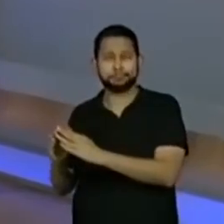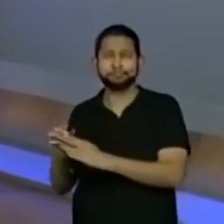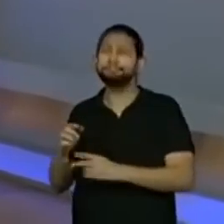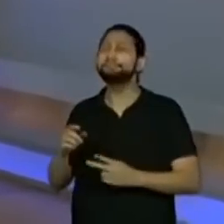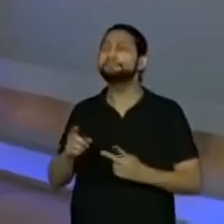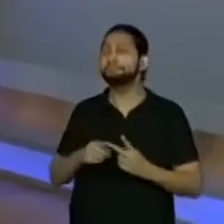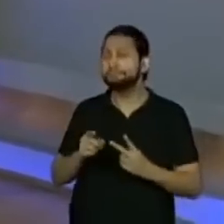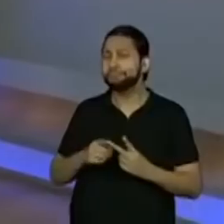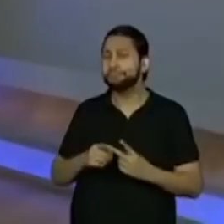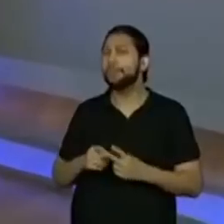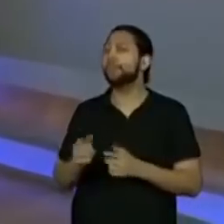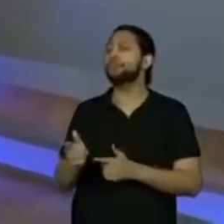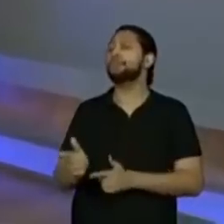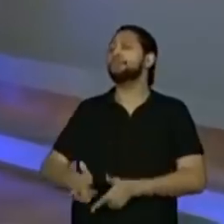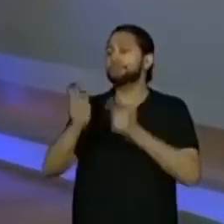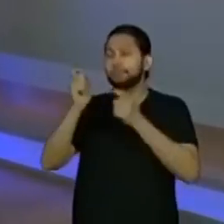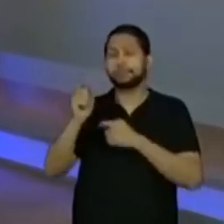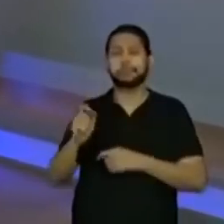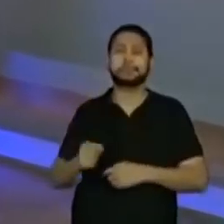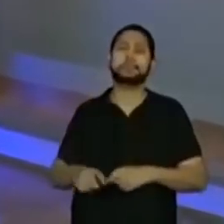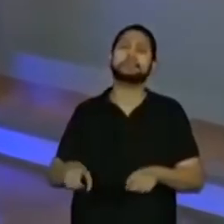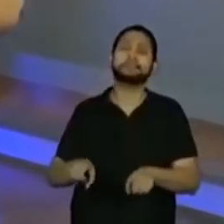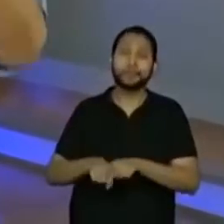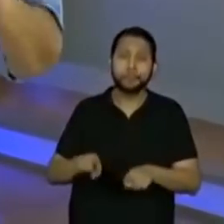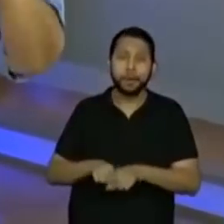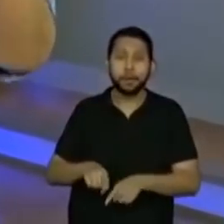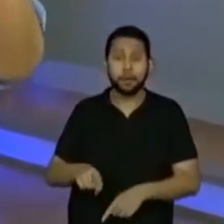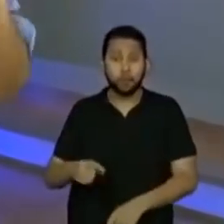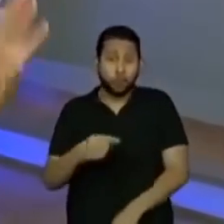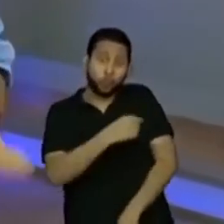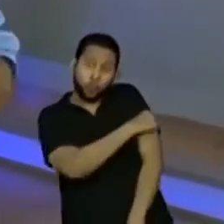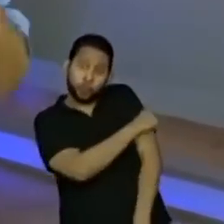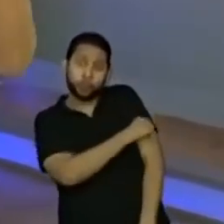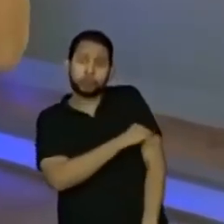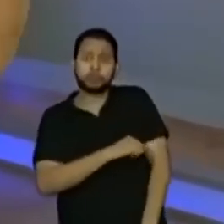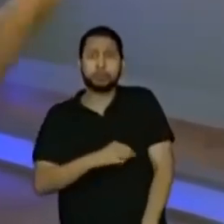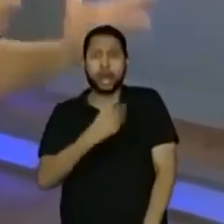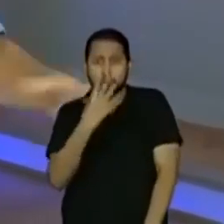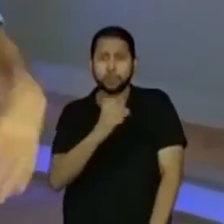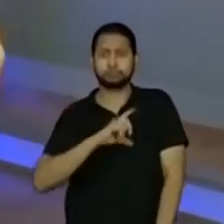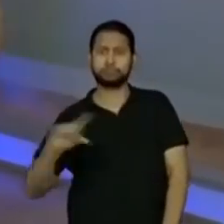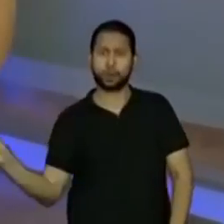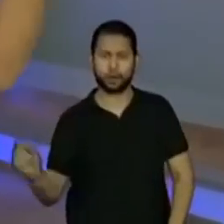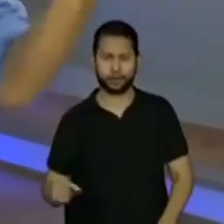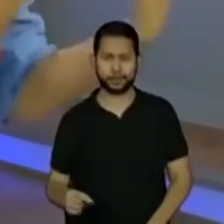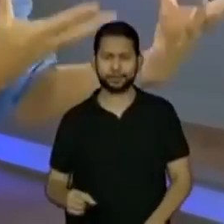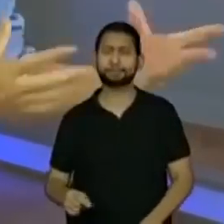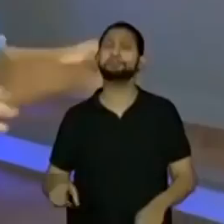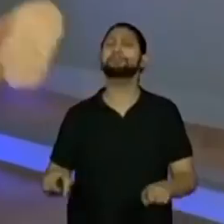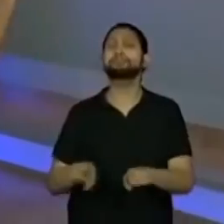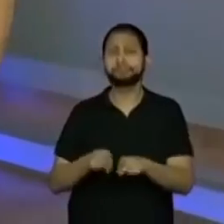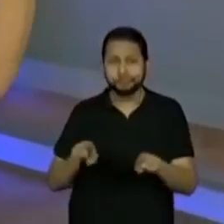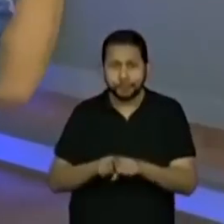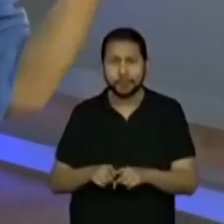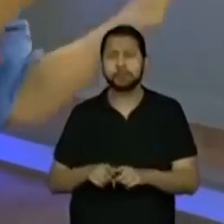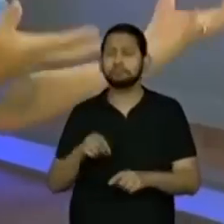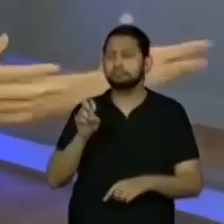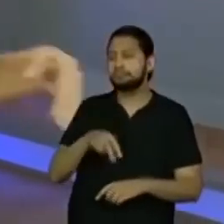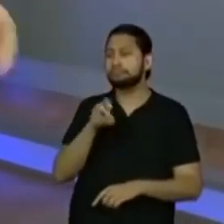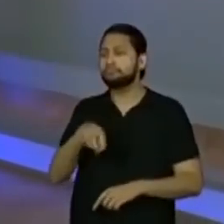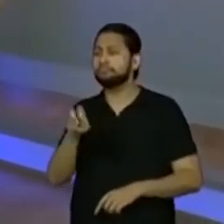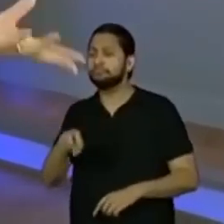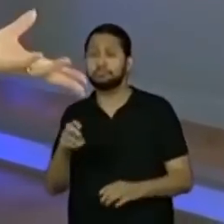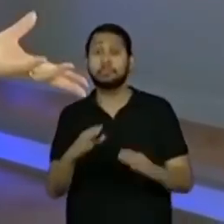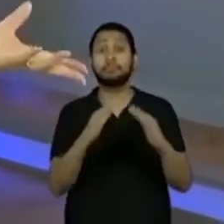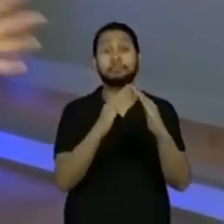mata dentro. E quando chegou na vila, ele entrou na estalagem que tinha mais luzes, mais danças, mais